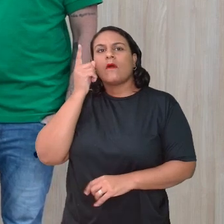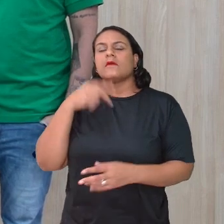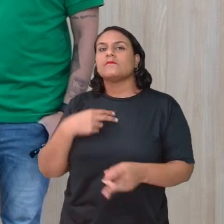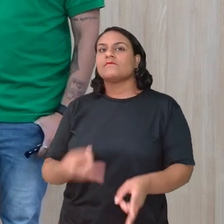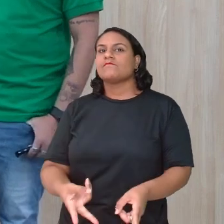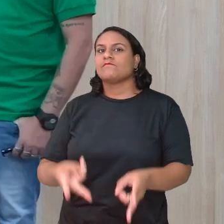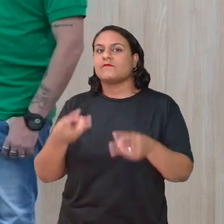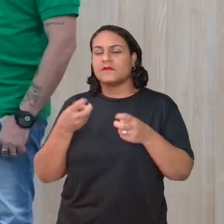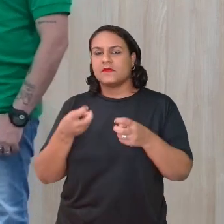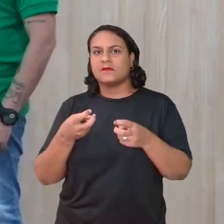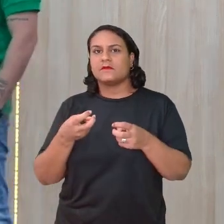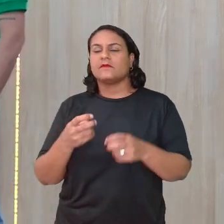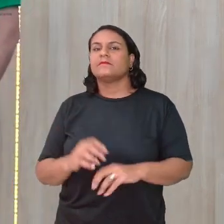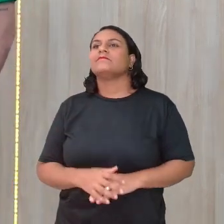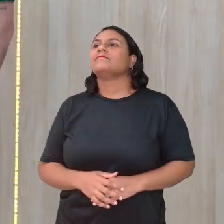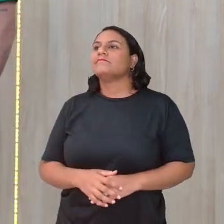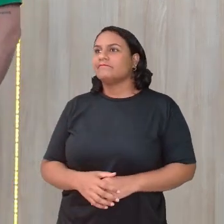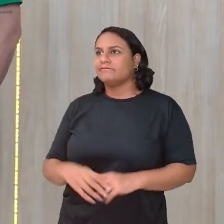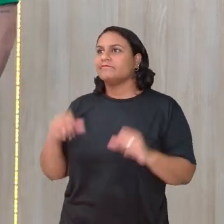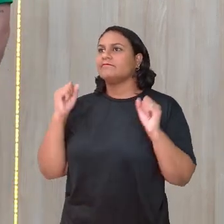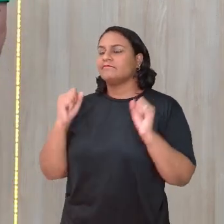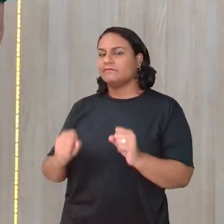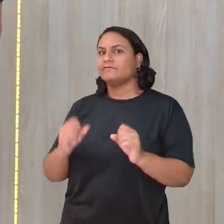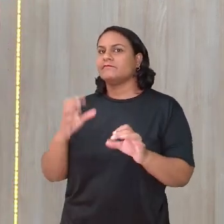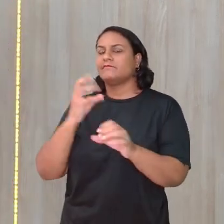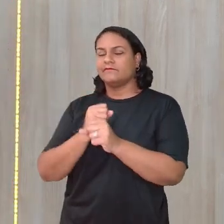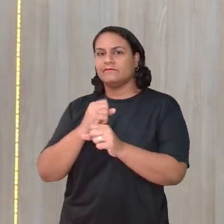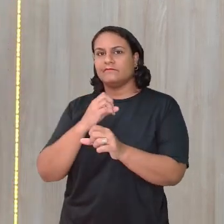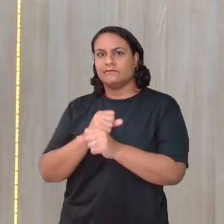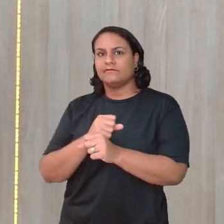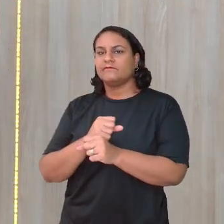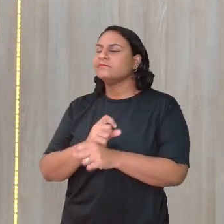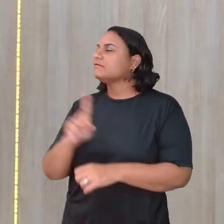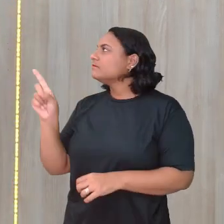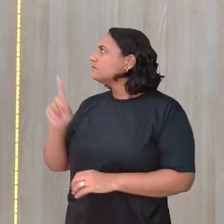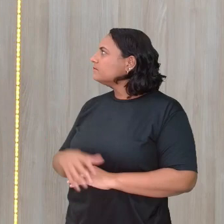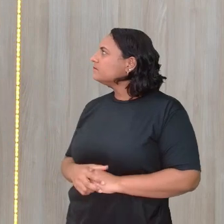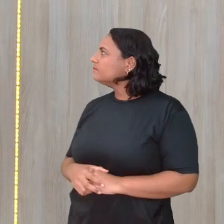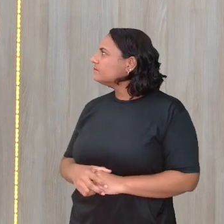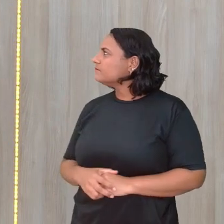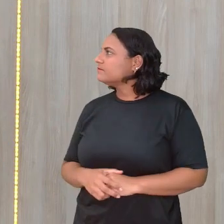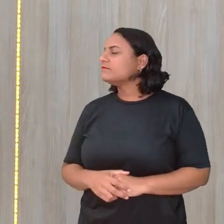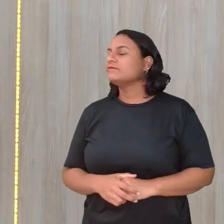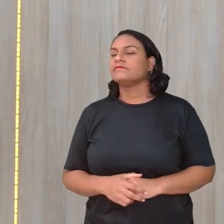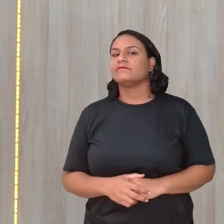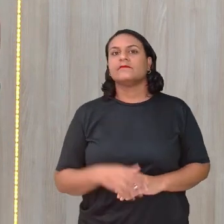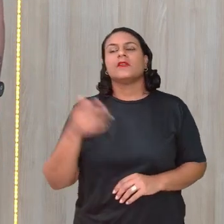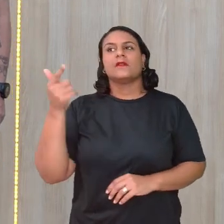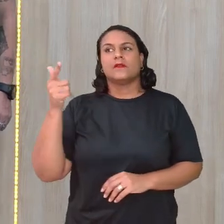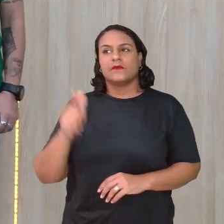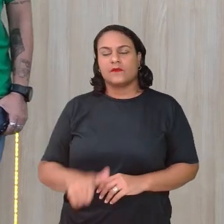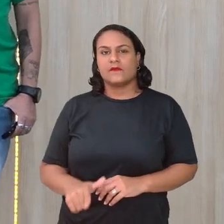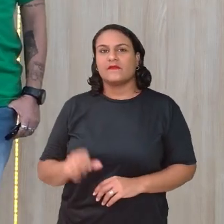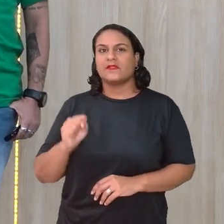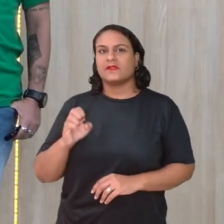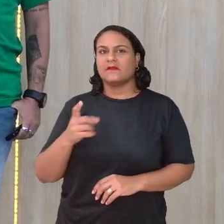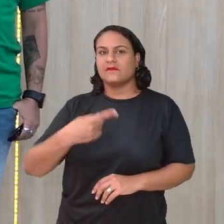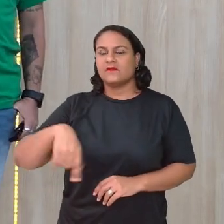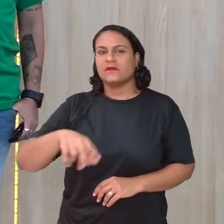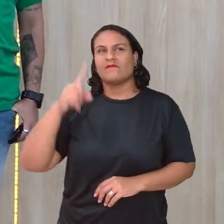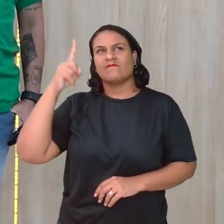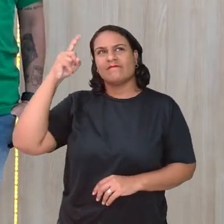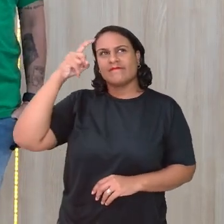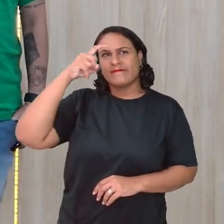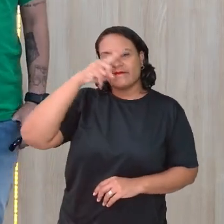naquela situação, a gente pode calcular isso daí, tá certo? E mais uma vez, se você tem